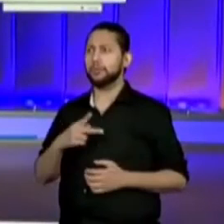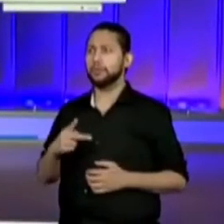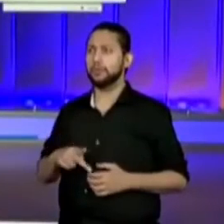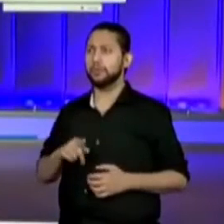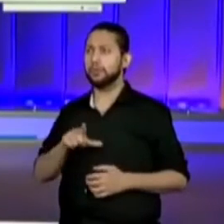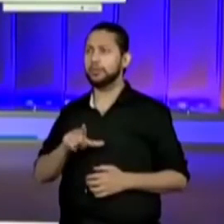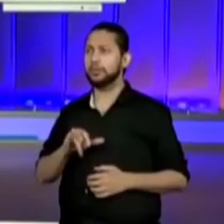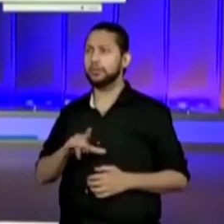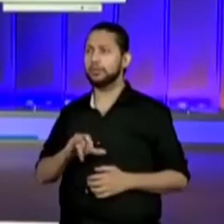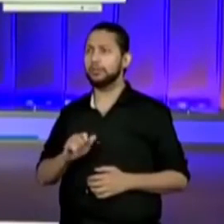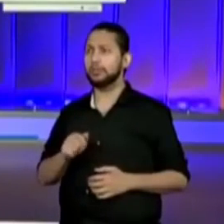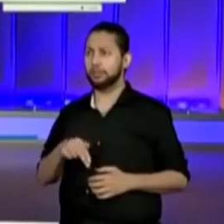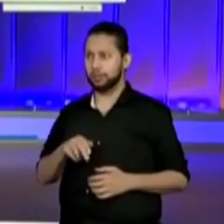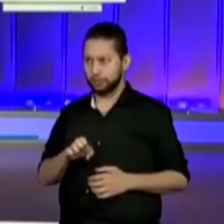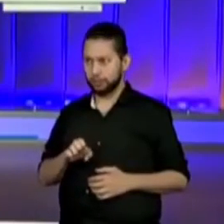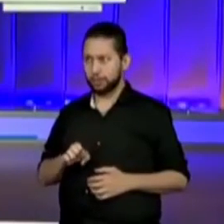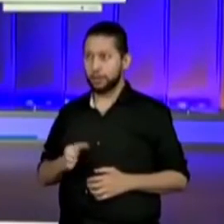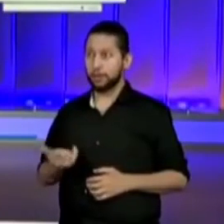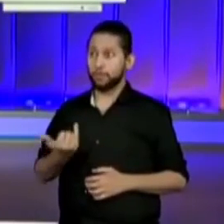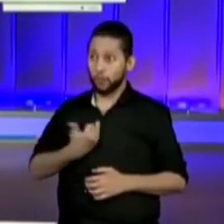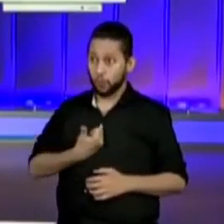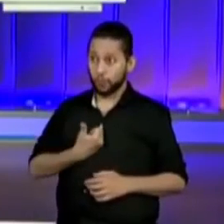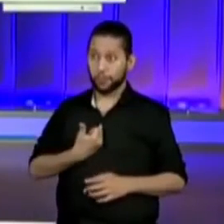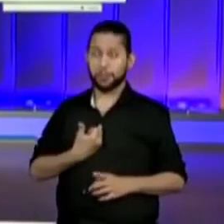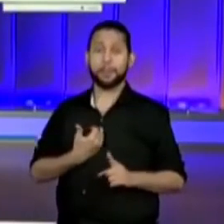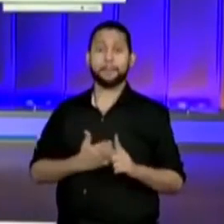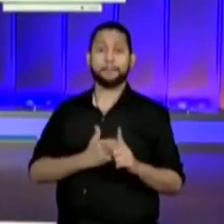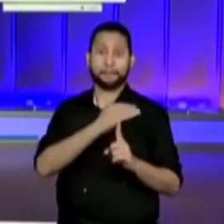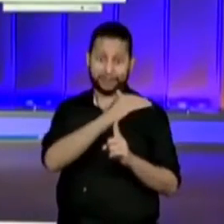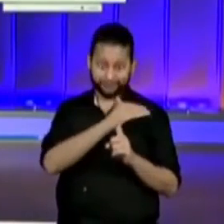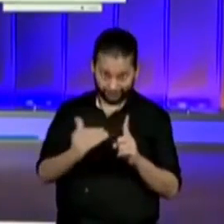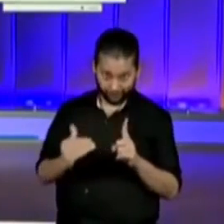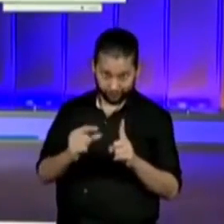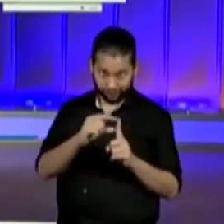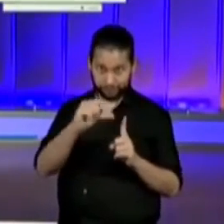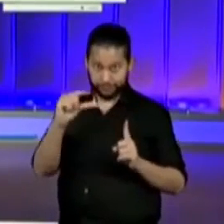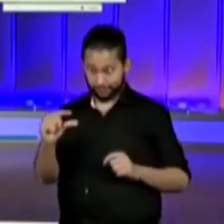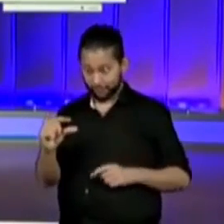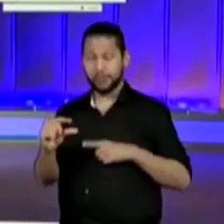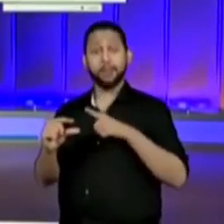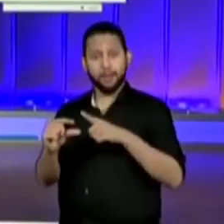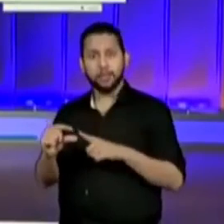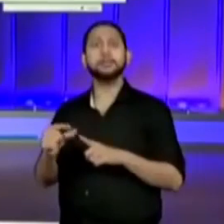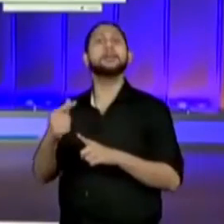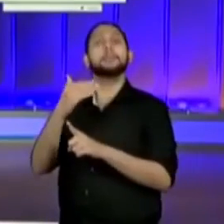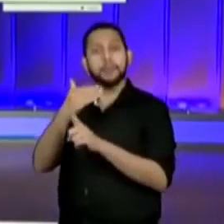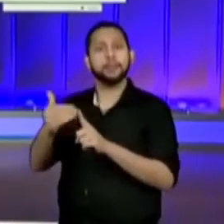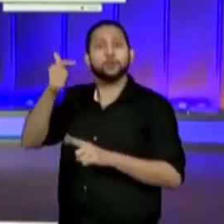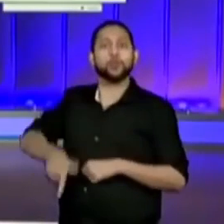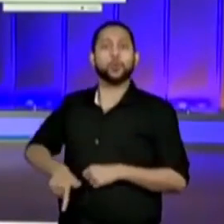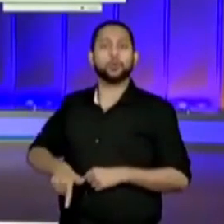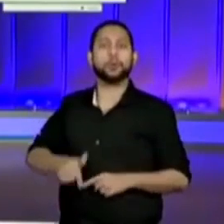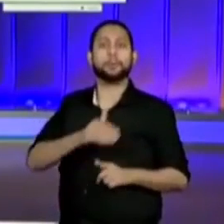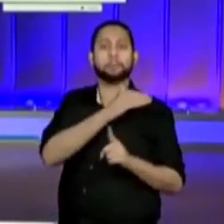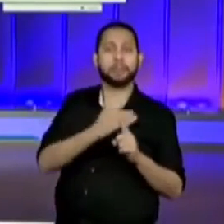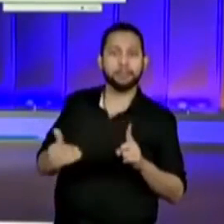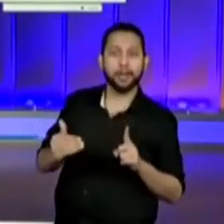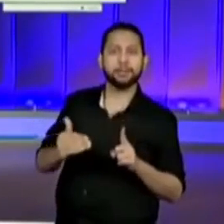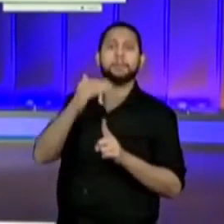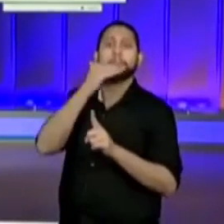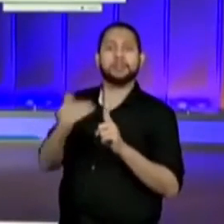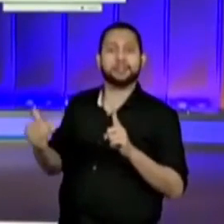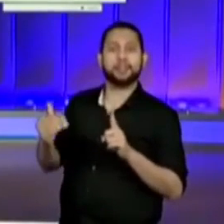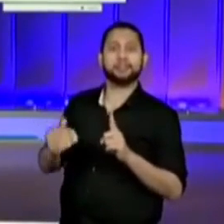Lilian escreveu assim é a metade da metade os 25% Obrigado estudantes pensem nisso